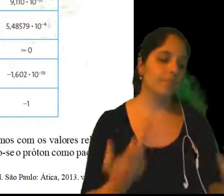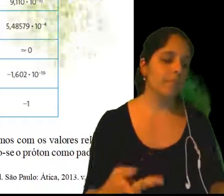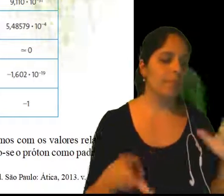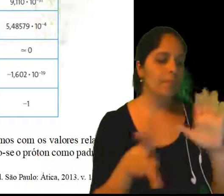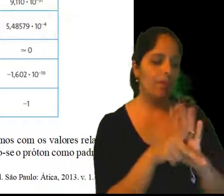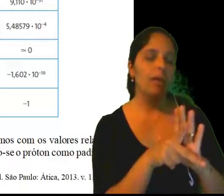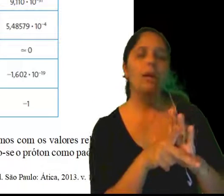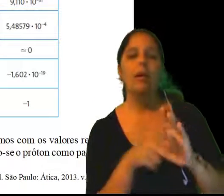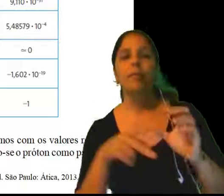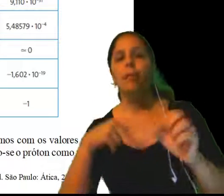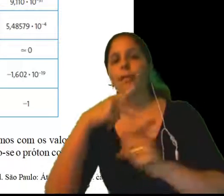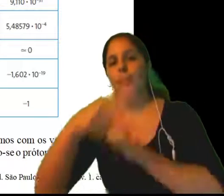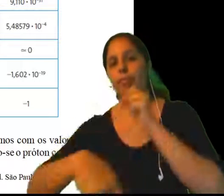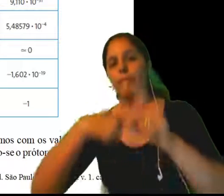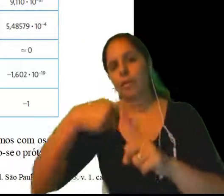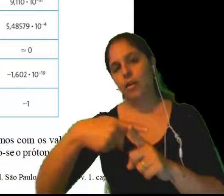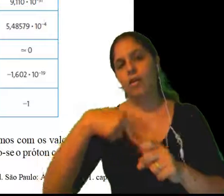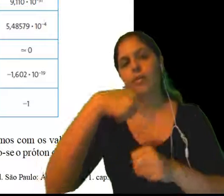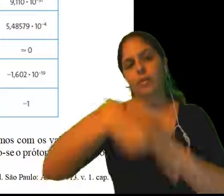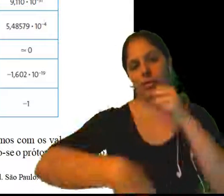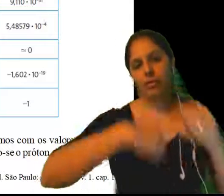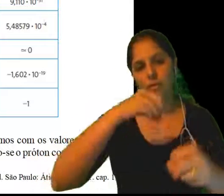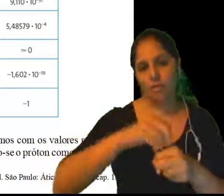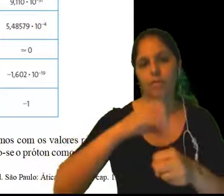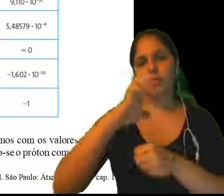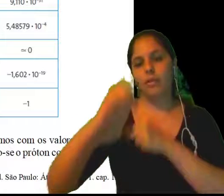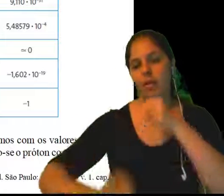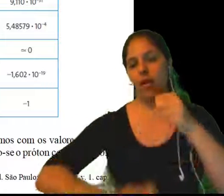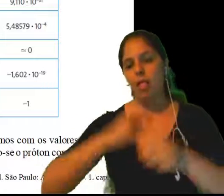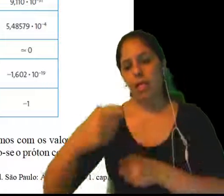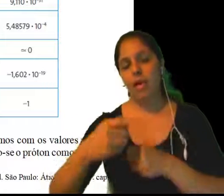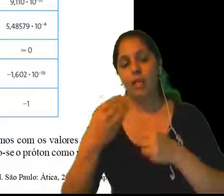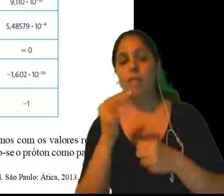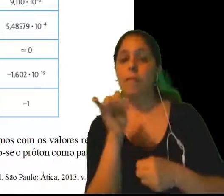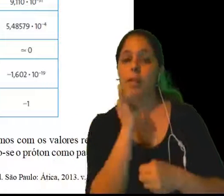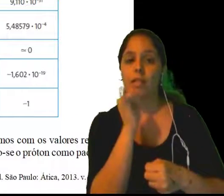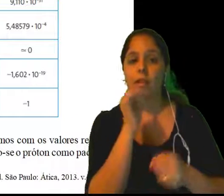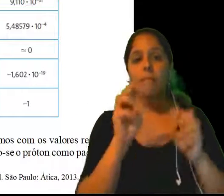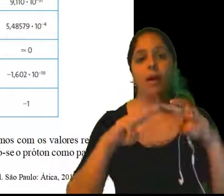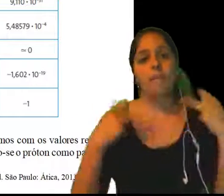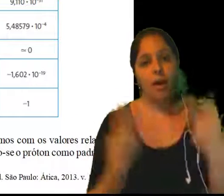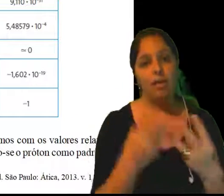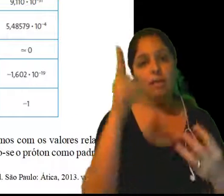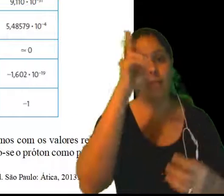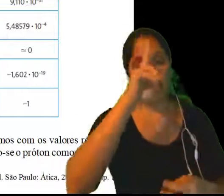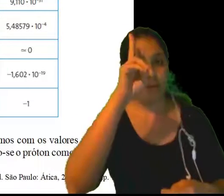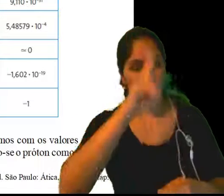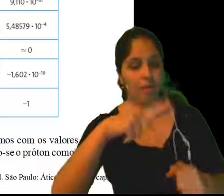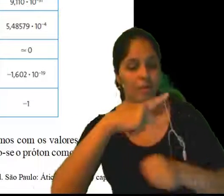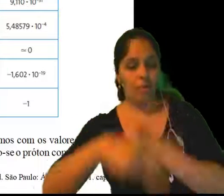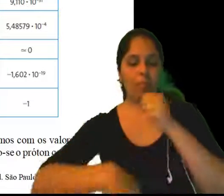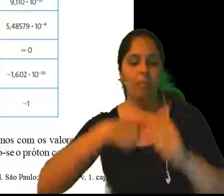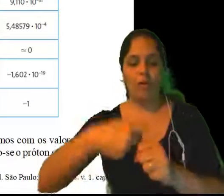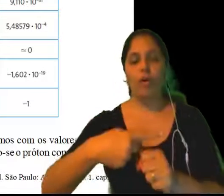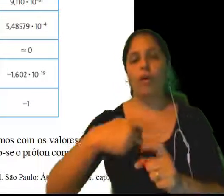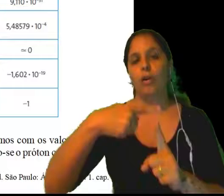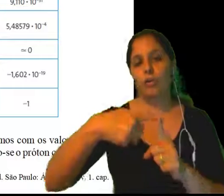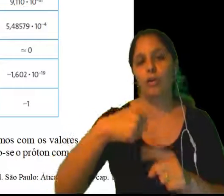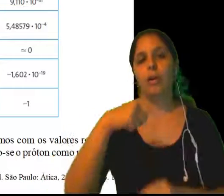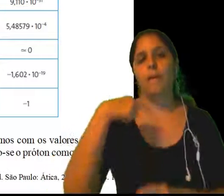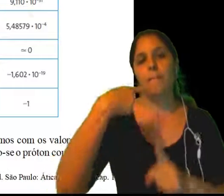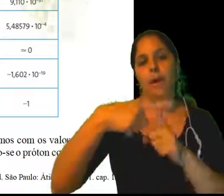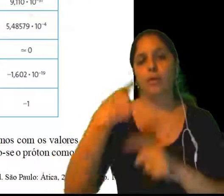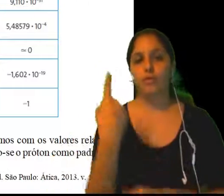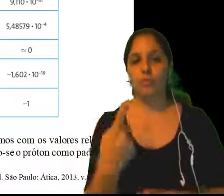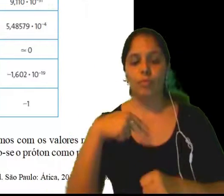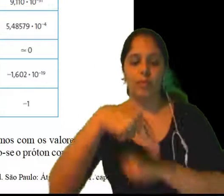do próton, nêutron e elétron, como, por exemplo, a sua massa. Lembrando ainda que a carga do próton é mais 1,